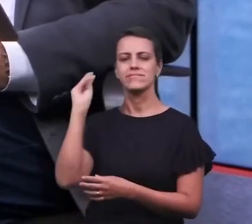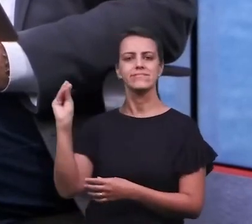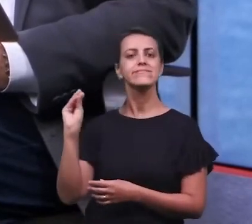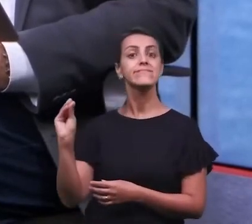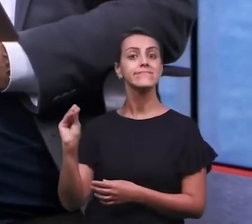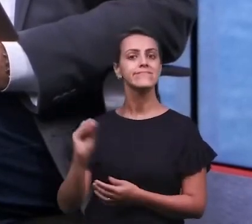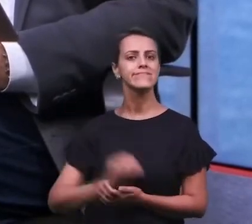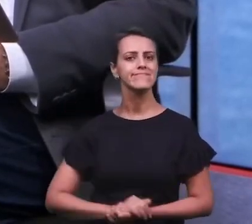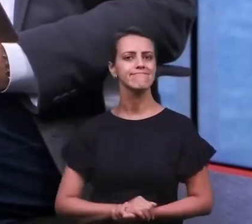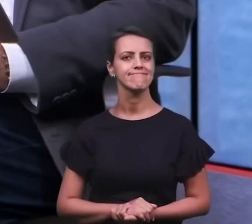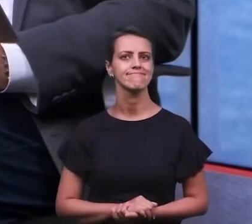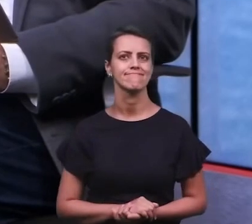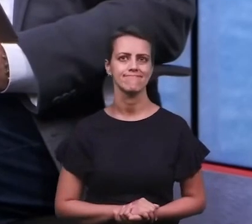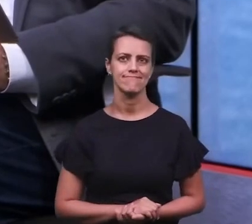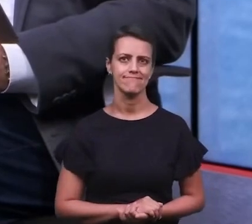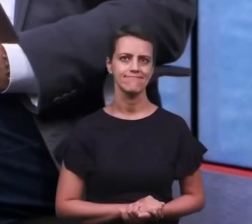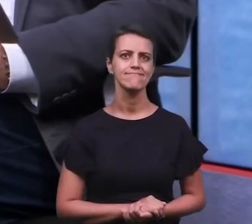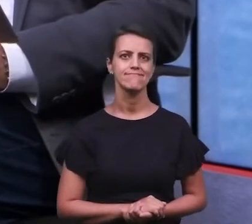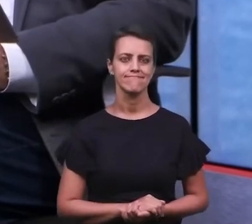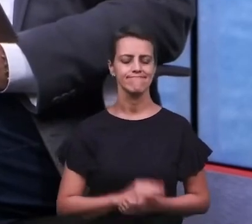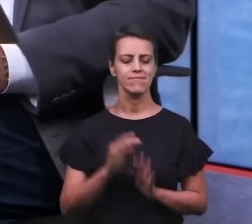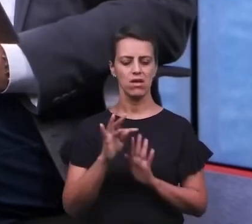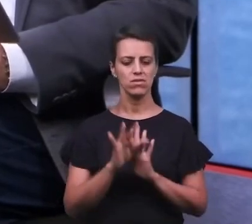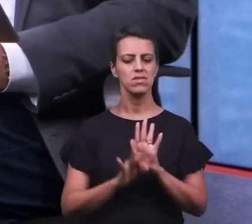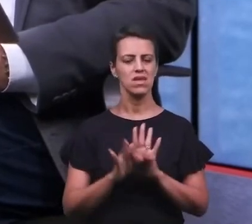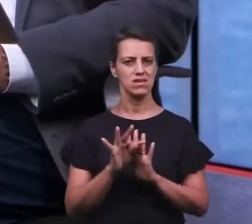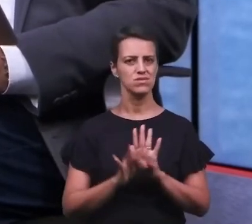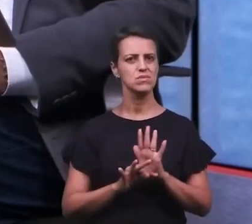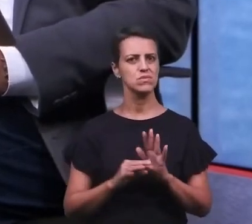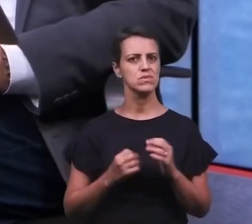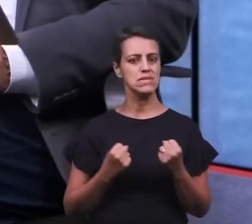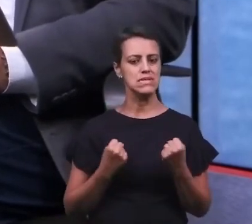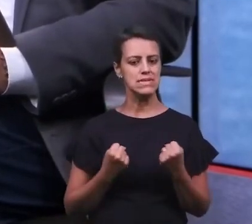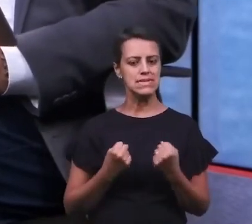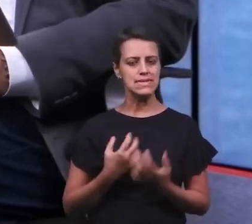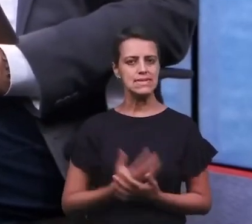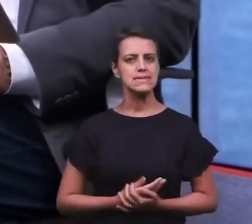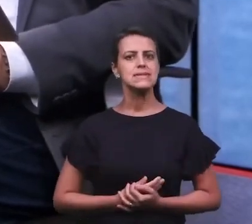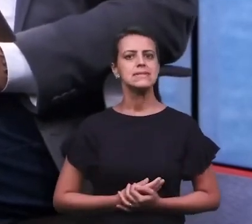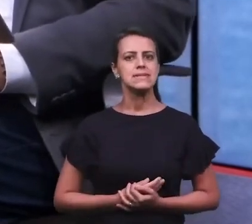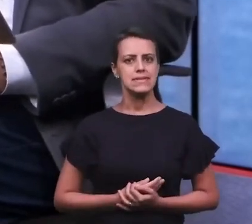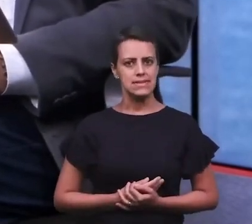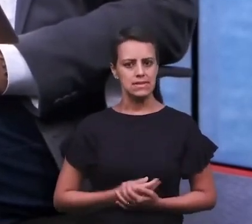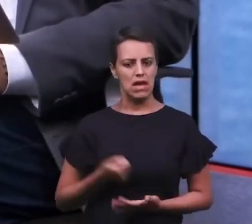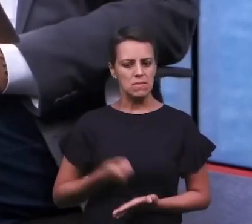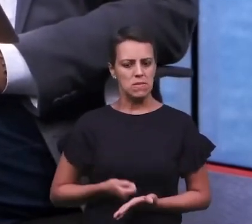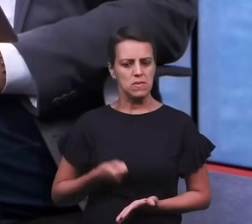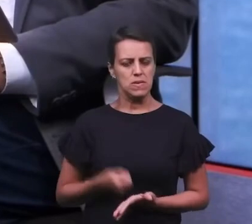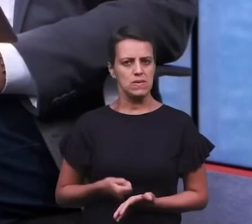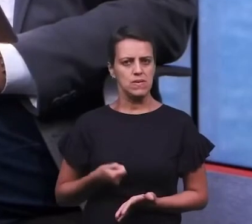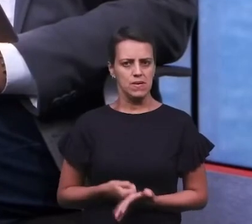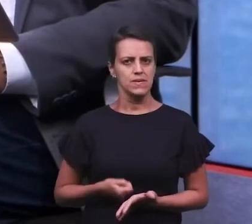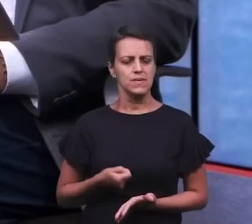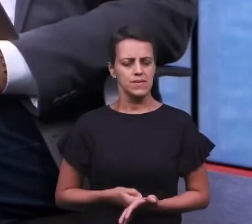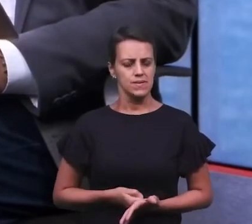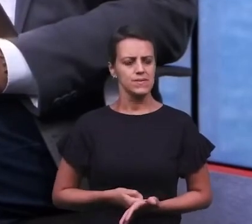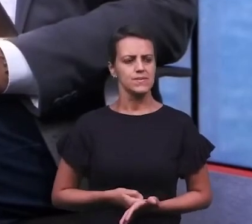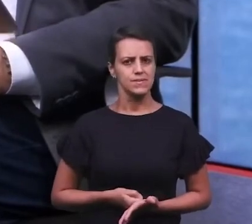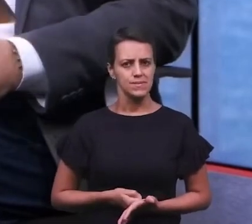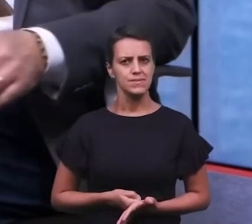é um texto bastante forte, né? Forte, firme, duro até, né, sobre esse